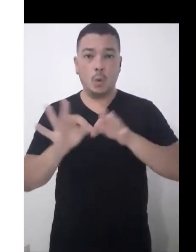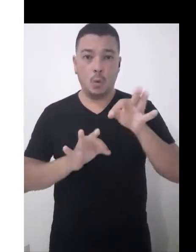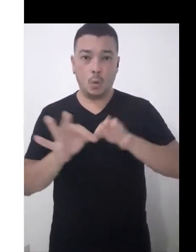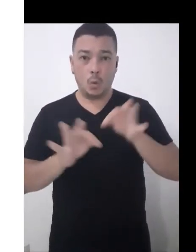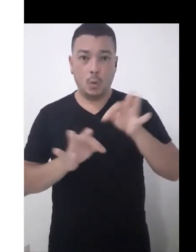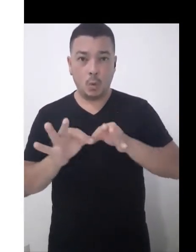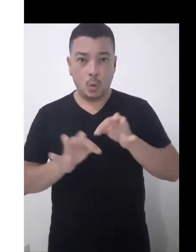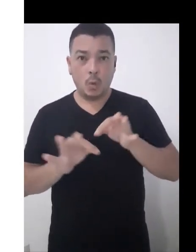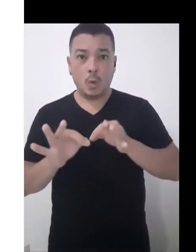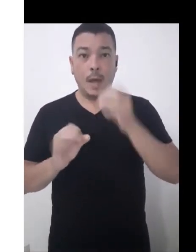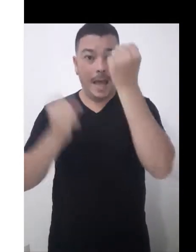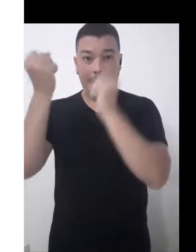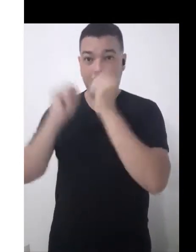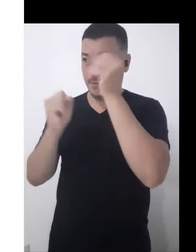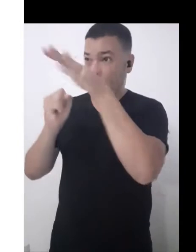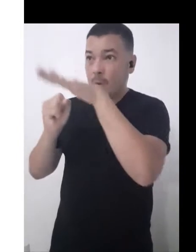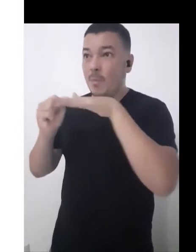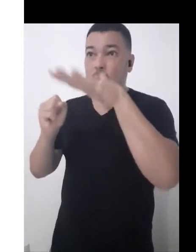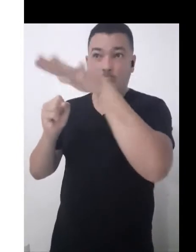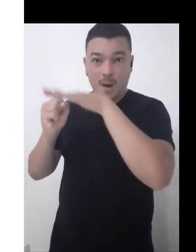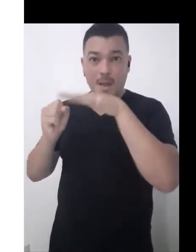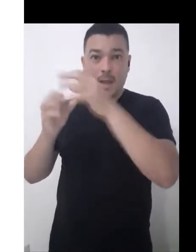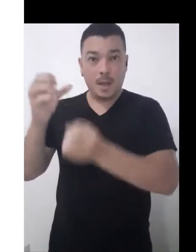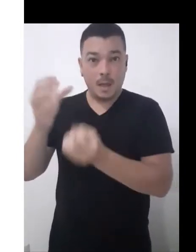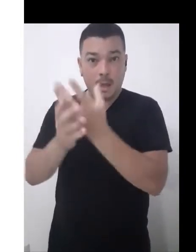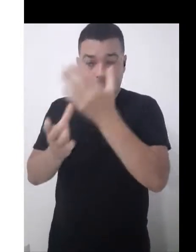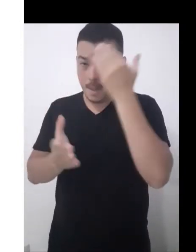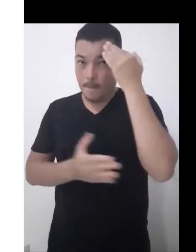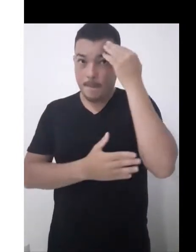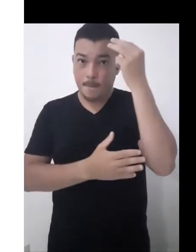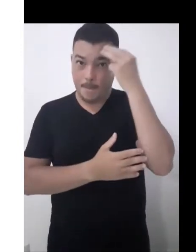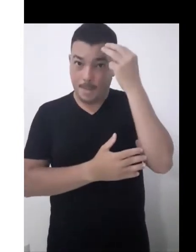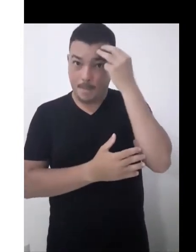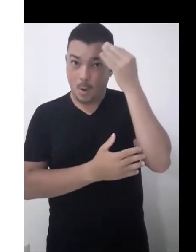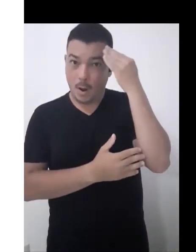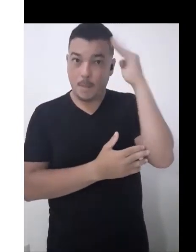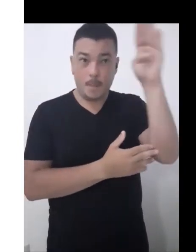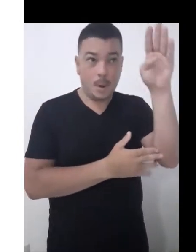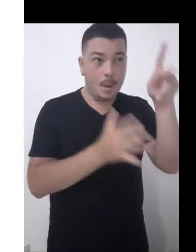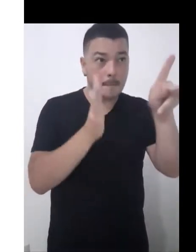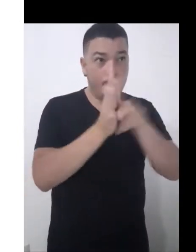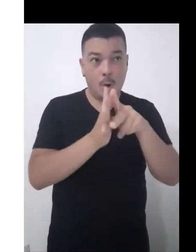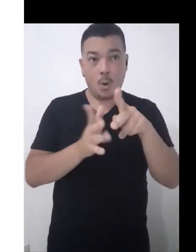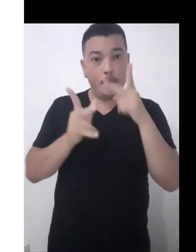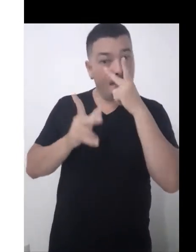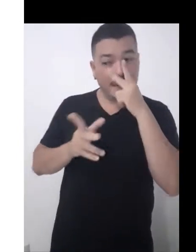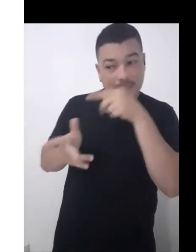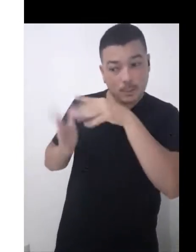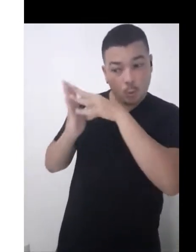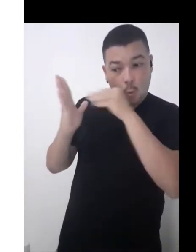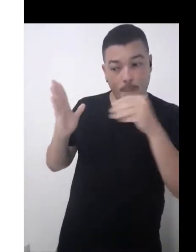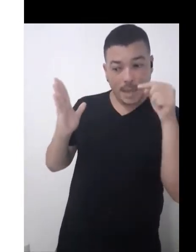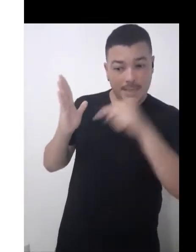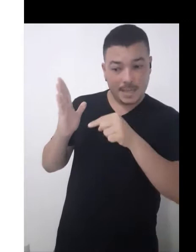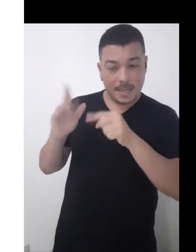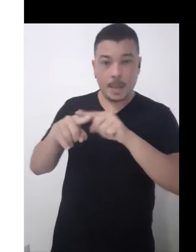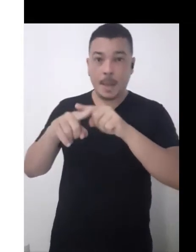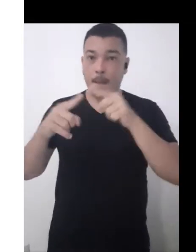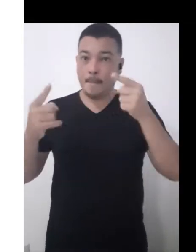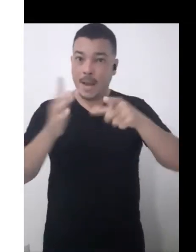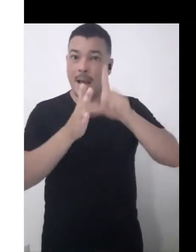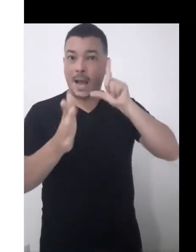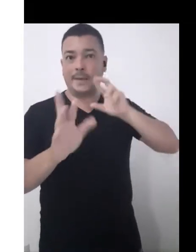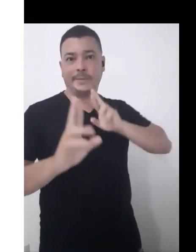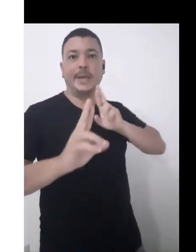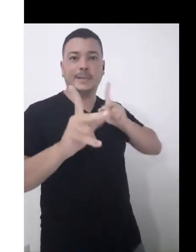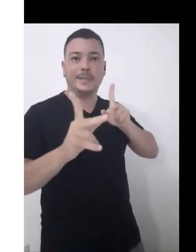fábricas constroem memórias, circuitos de memória principal com a tecnologia de fabricação memória RAM. Mas pode ser que antes era diferente